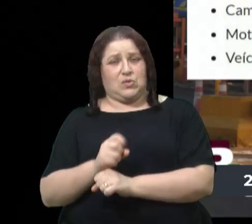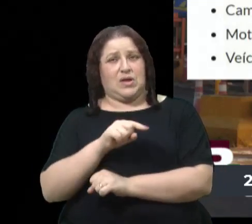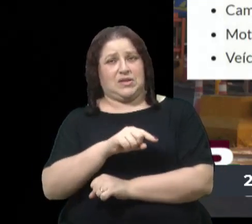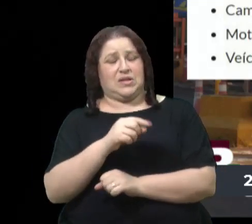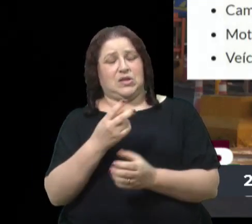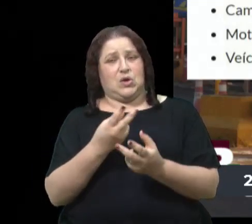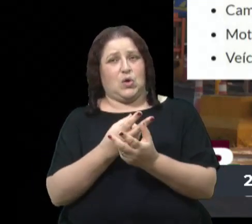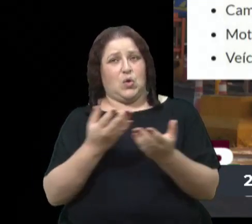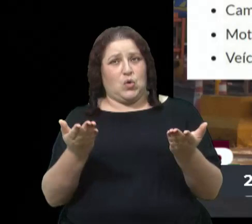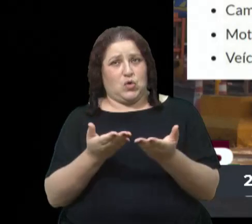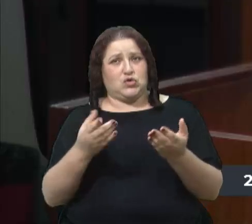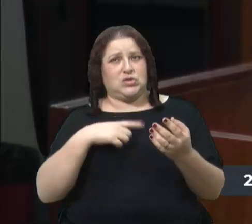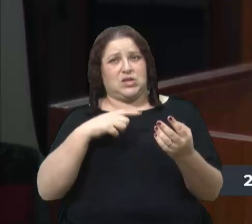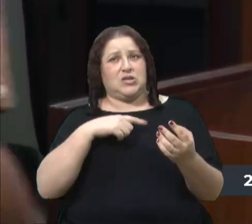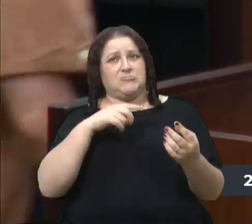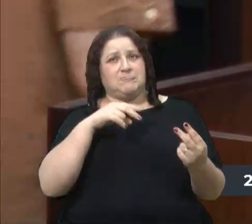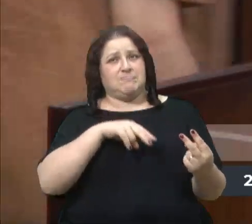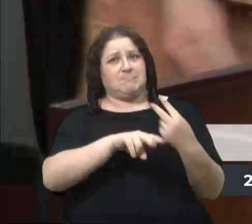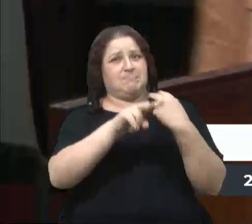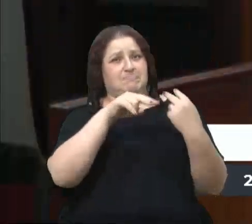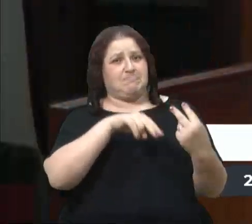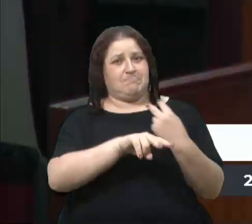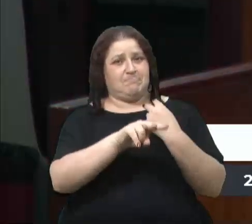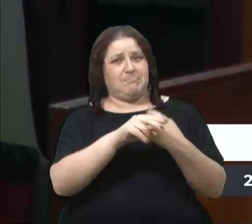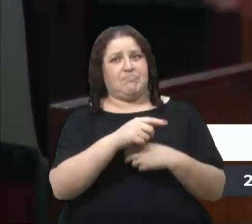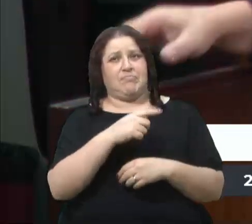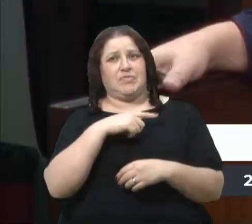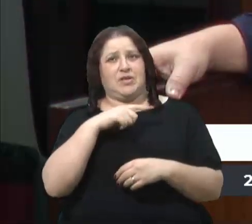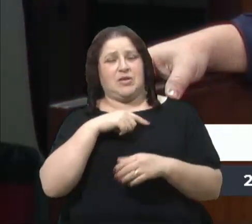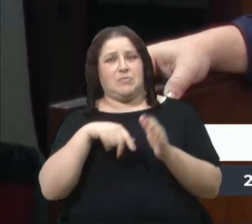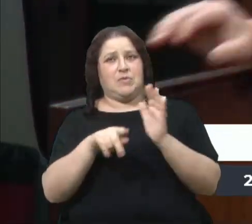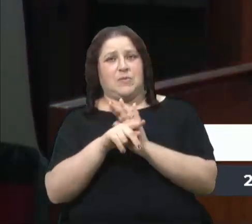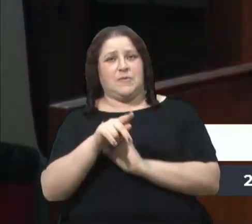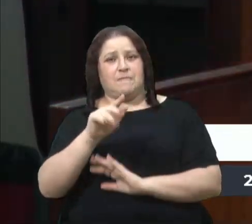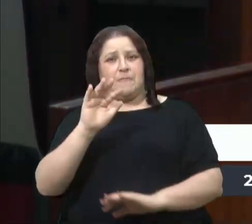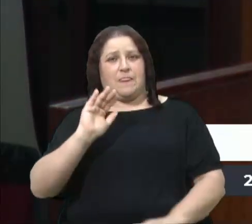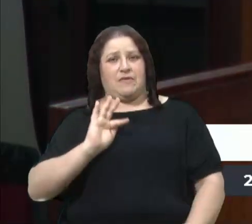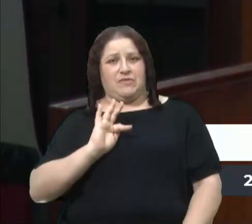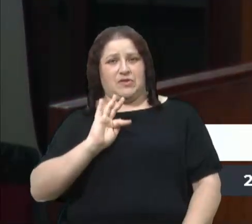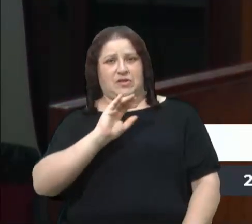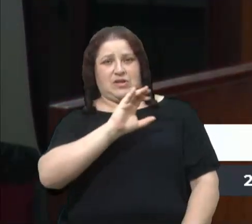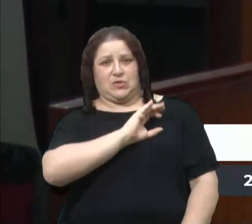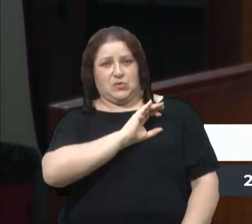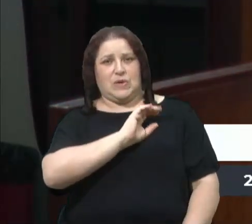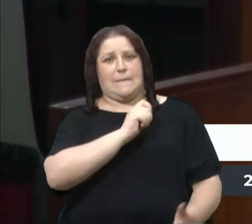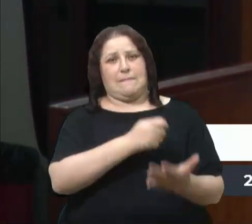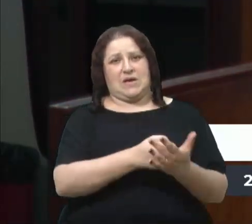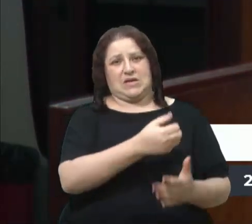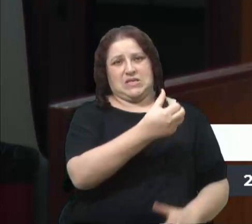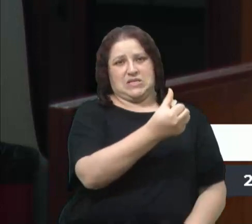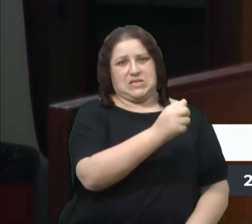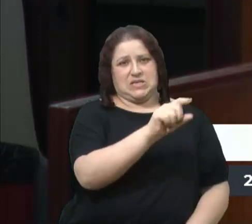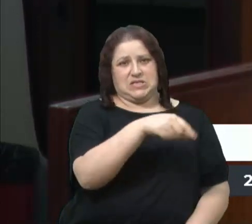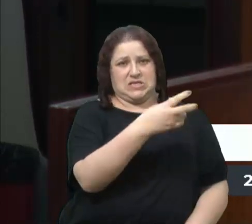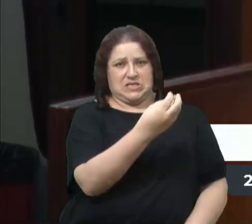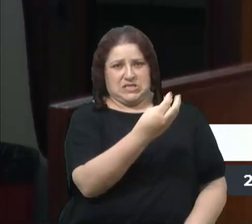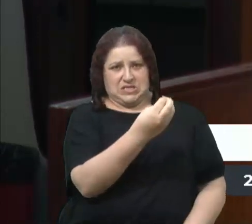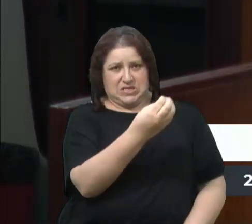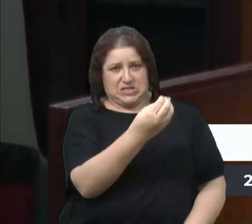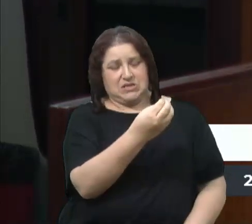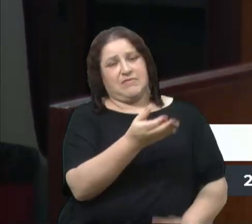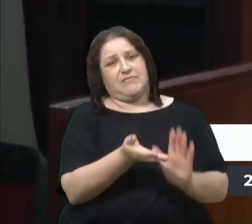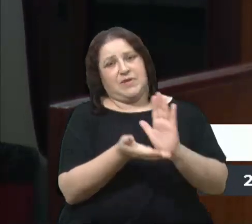as duplicações dos pedágios só de hoje. O de Flores da Cunha, de 6,30 para